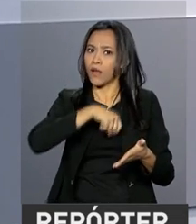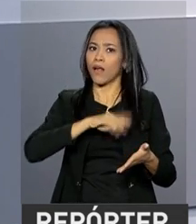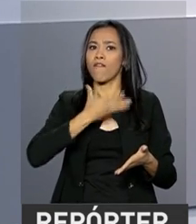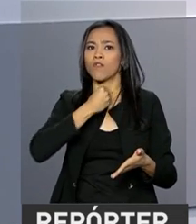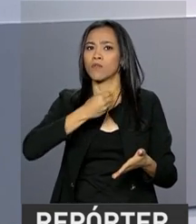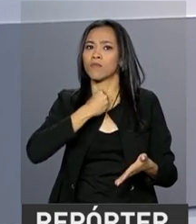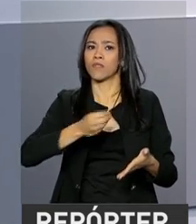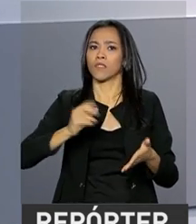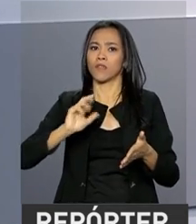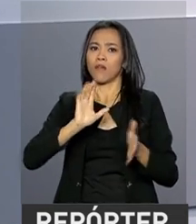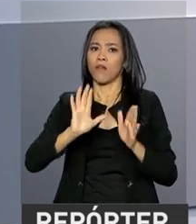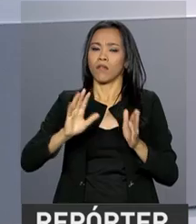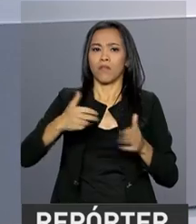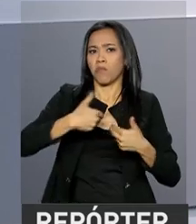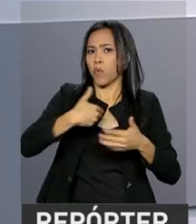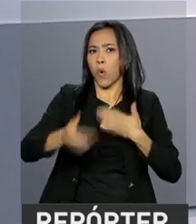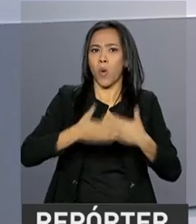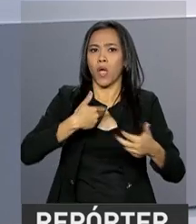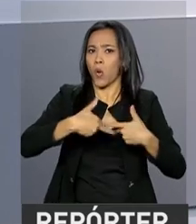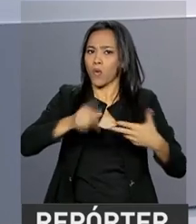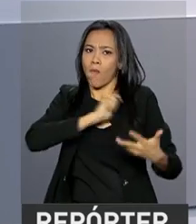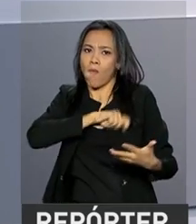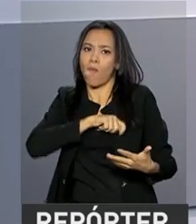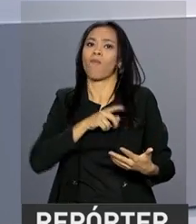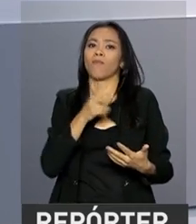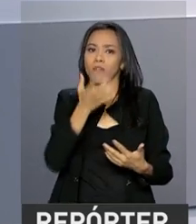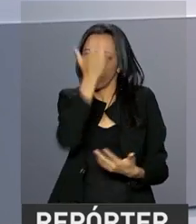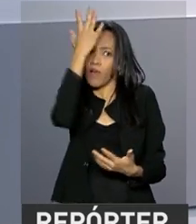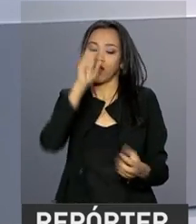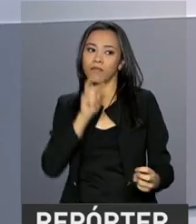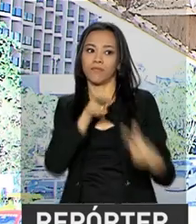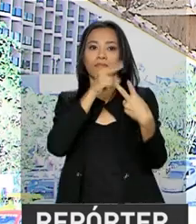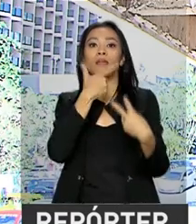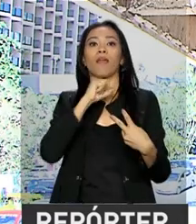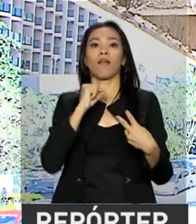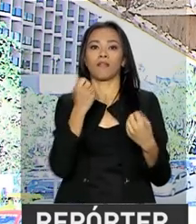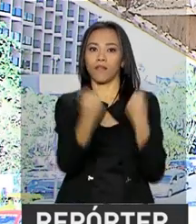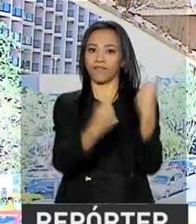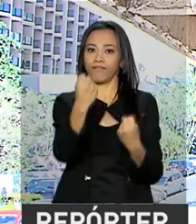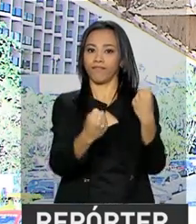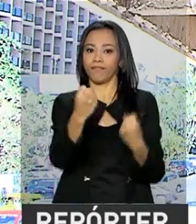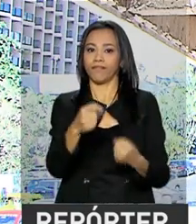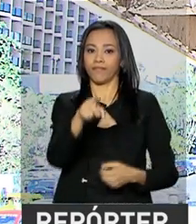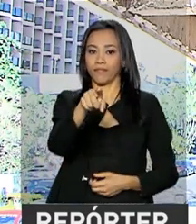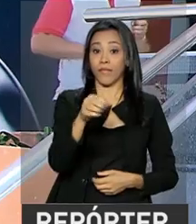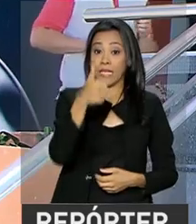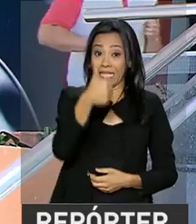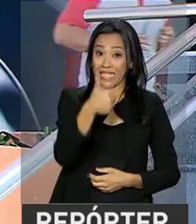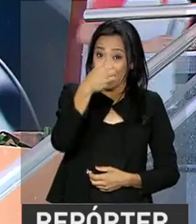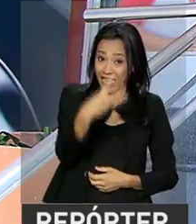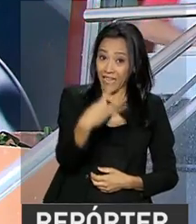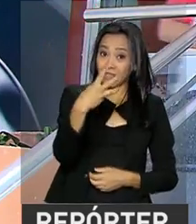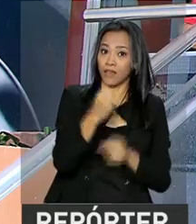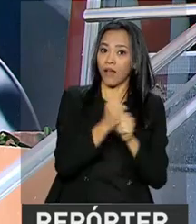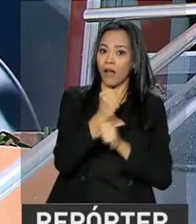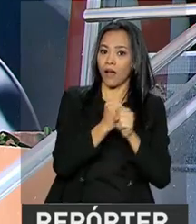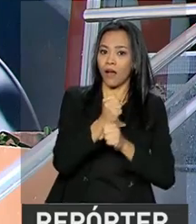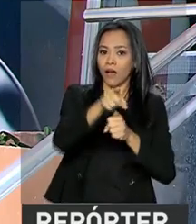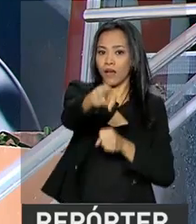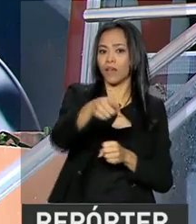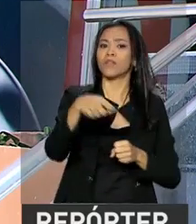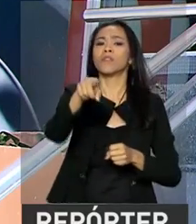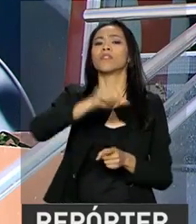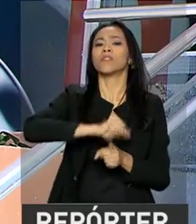falsificações e facilitar a identificação dos motoristas há 13 anos no mercado essa locadora de veículos de